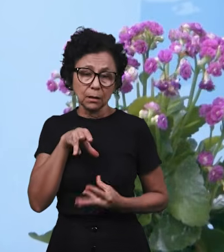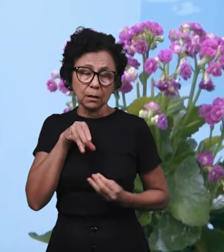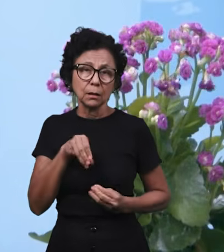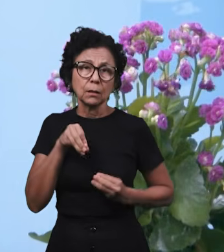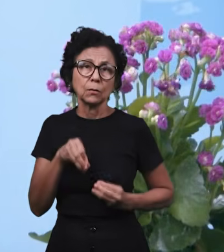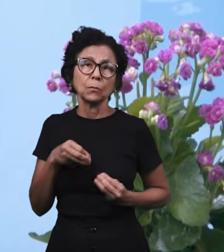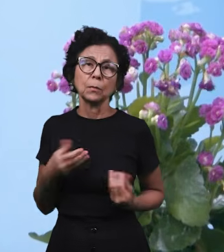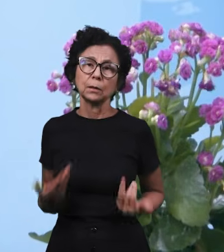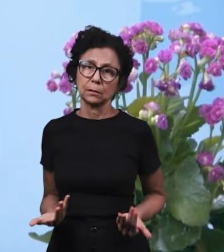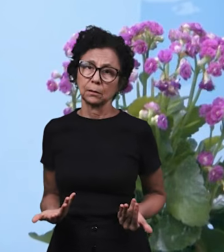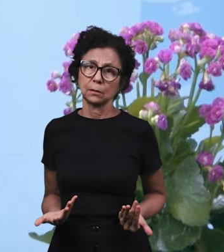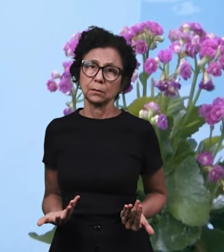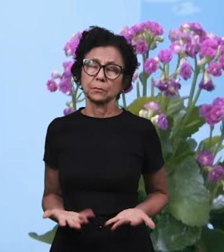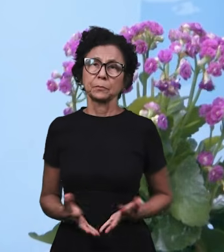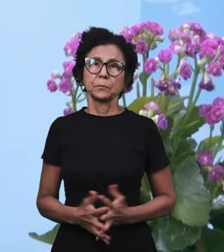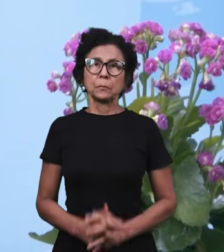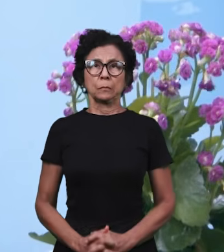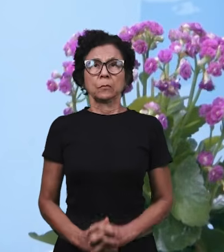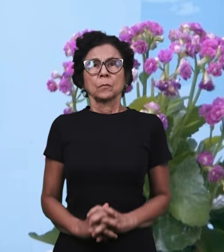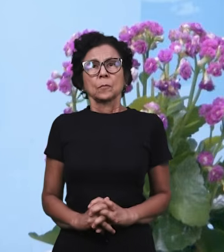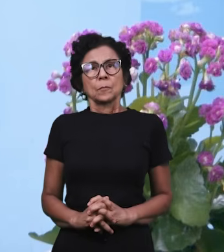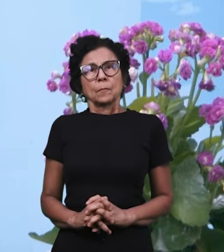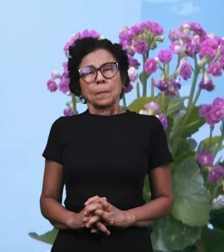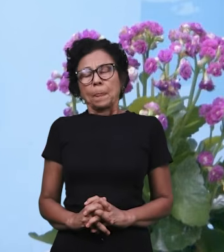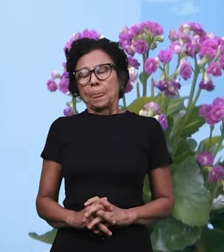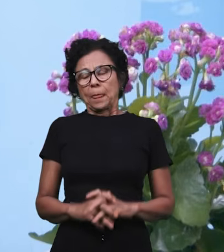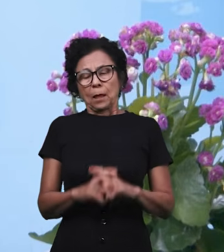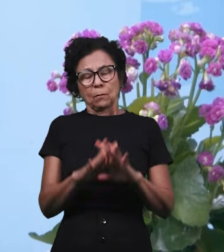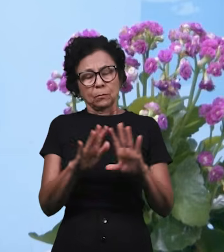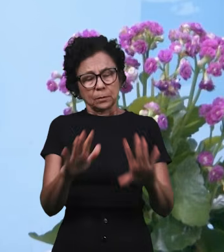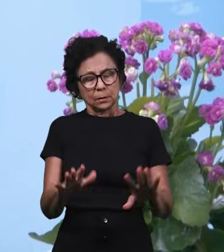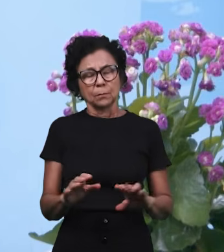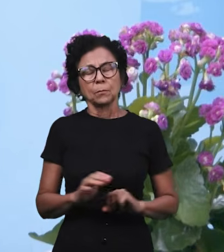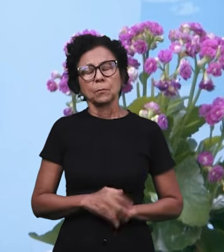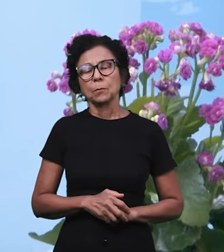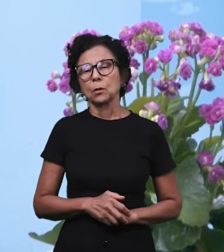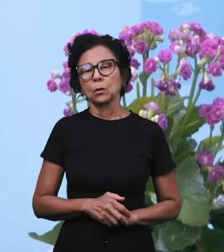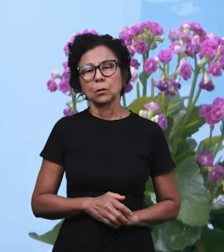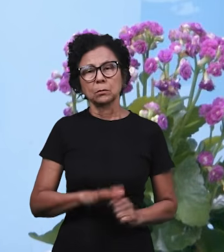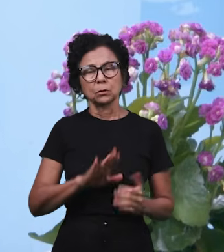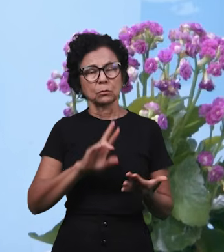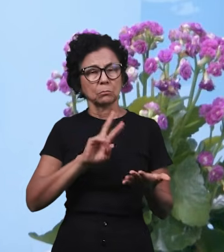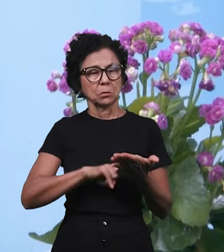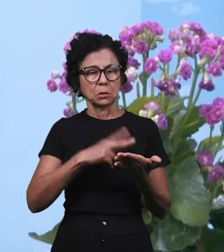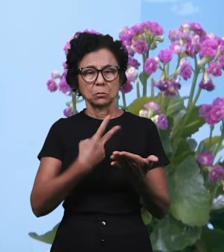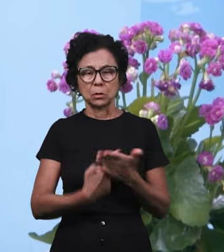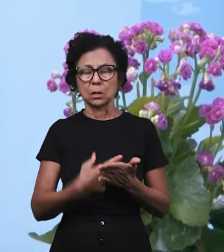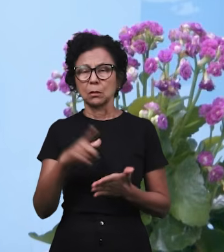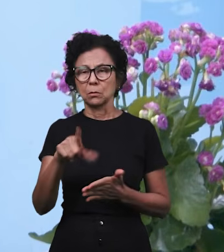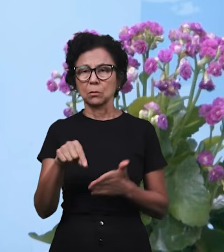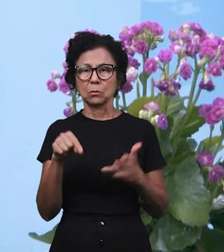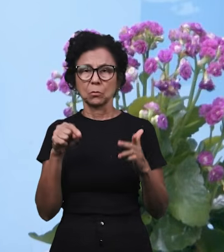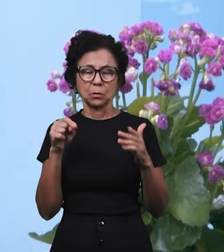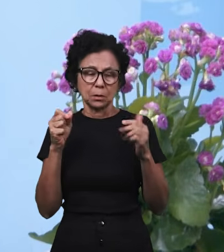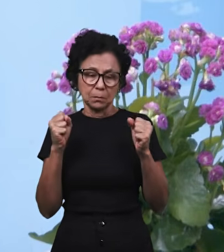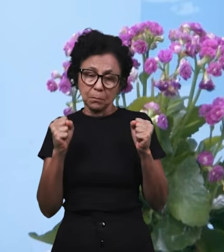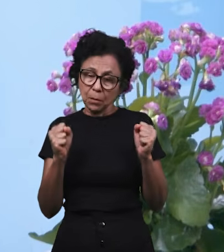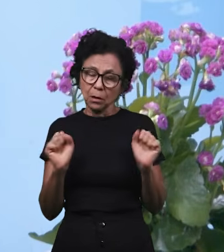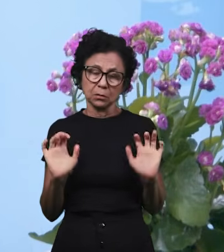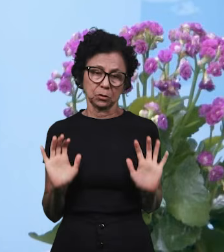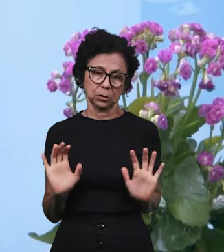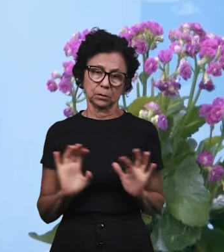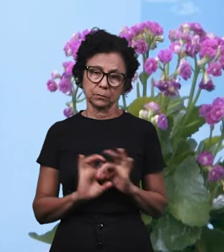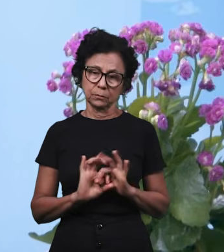a gente está colocando hipóteses, né, Pri? Sim. O irmão pode interpretar, fazer a escolha tradutória que quiser. Mas eu, Natália,